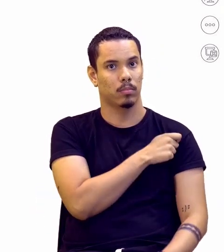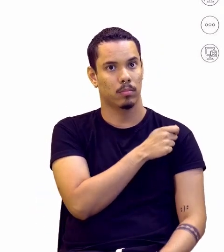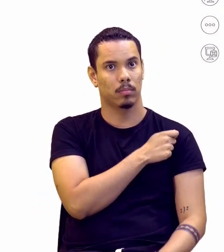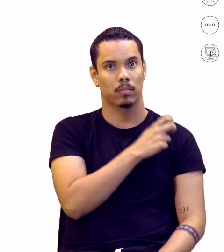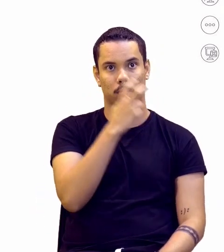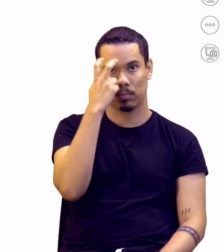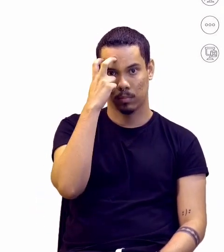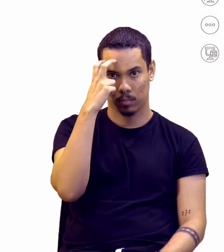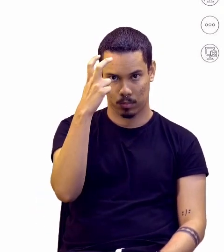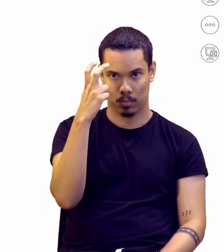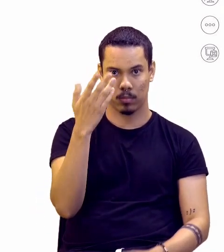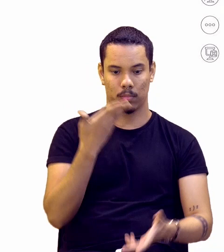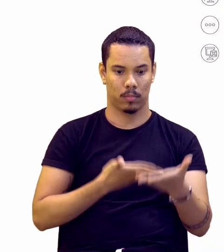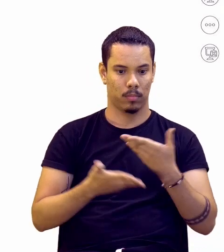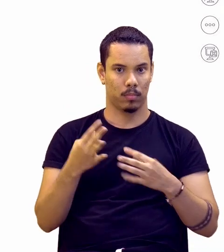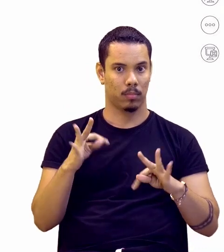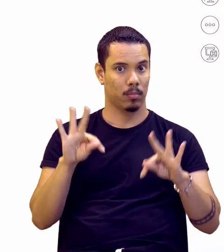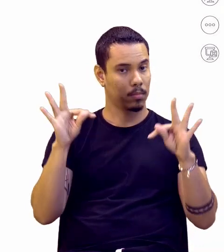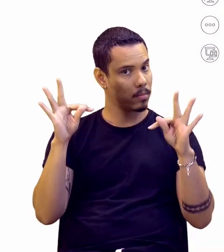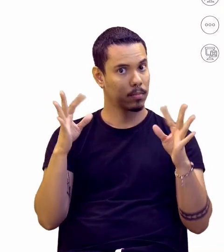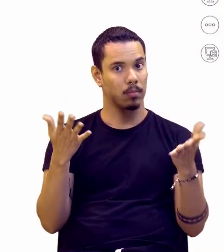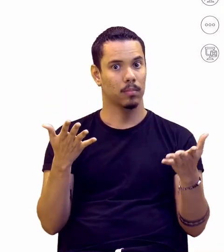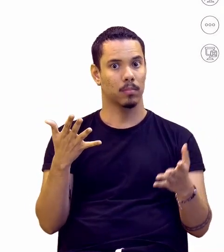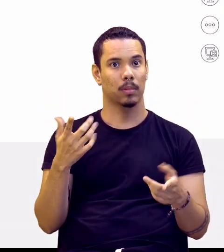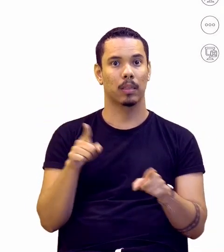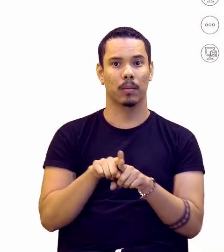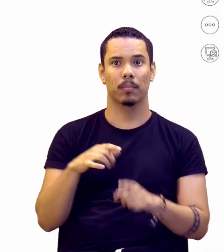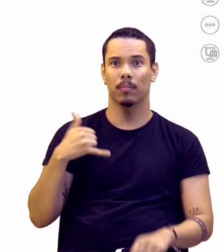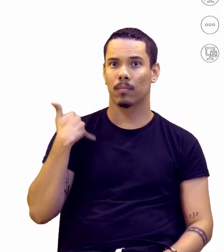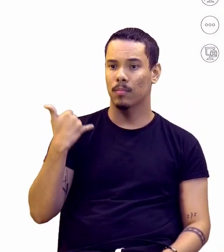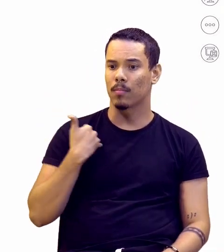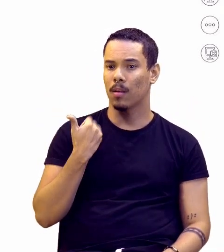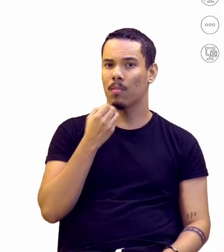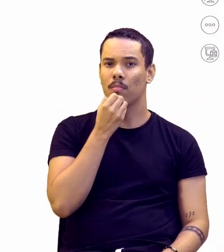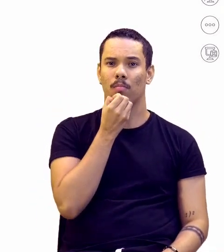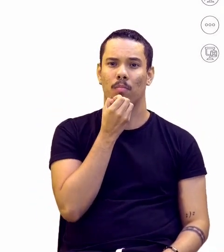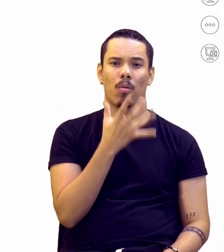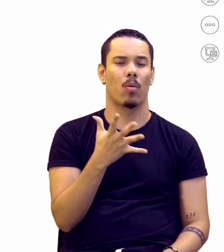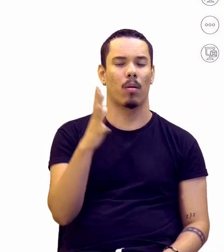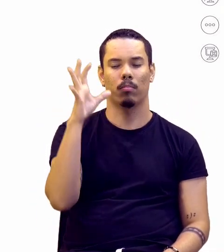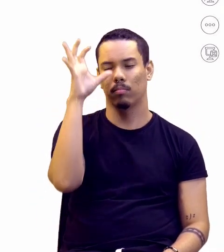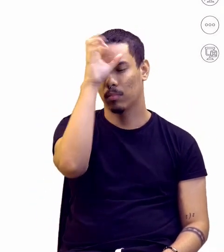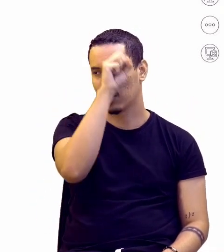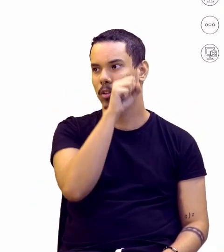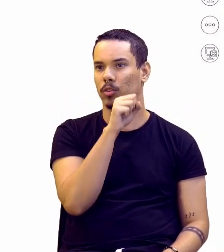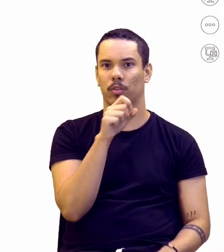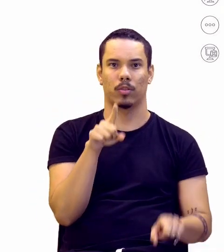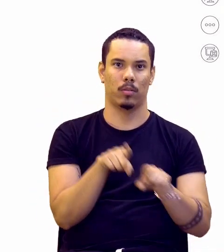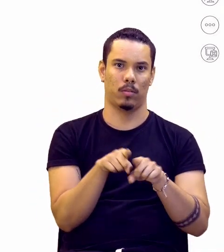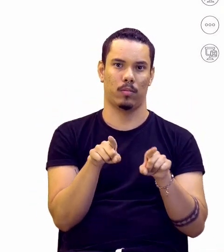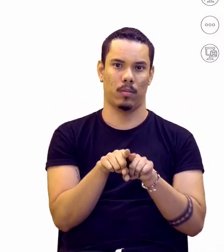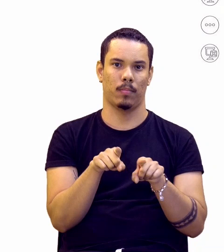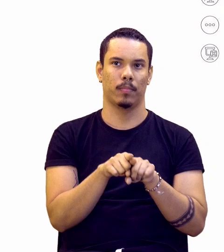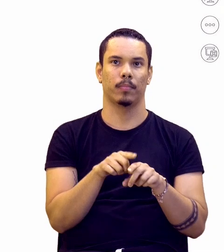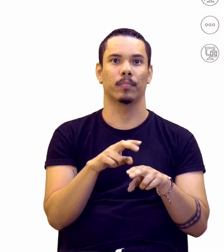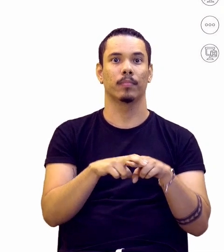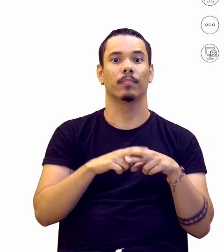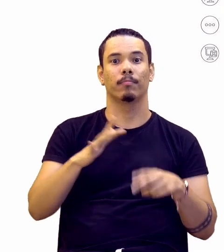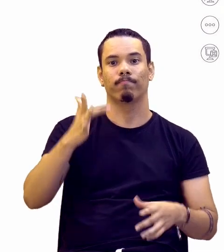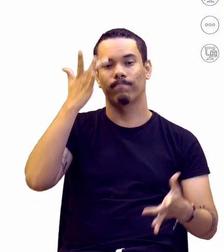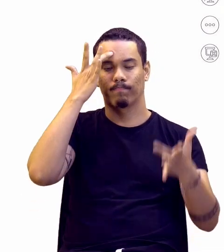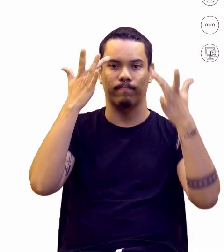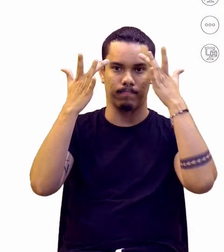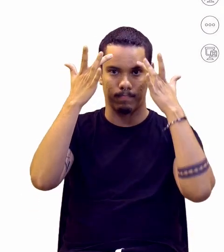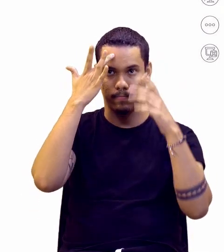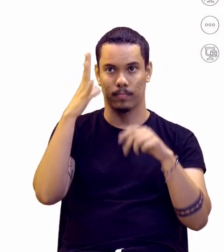caramba na mediação. Isso. E a idade, né? É uma idade muito favorável para o aprendizado. Isso, e a fixação desse conhecimento. É